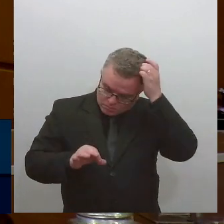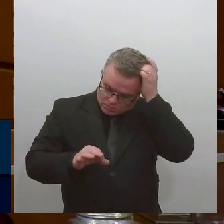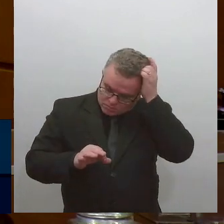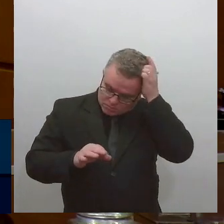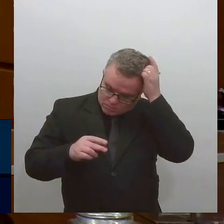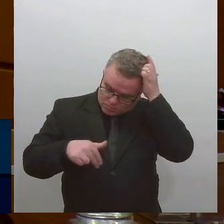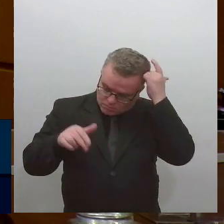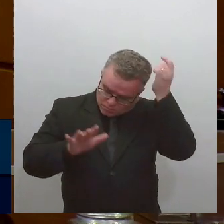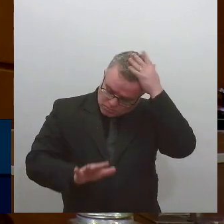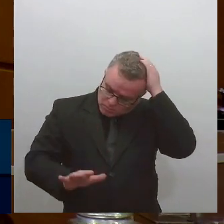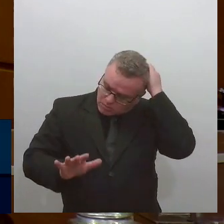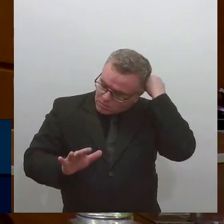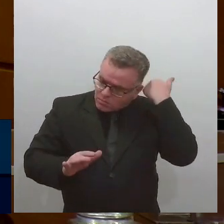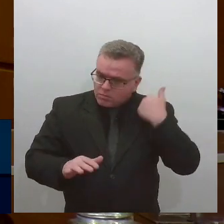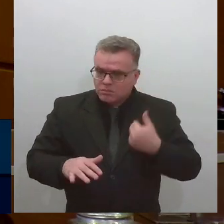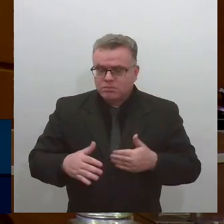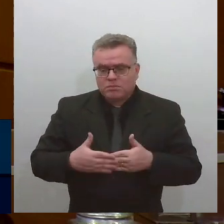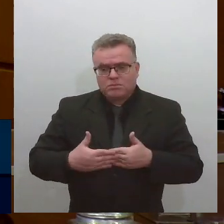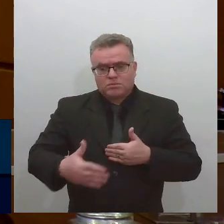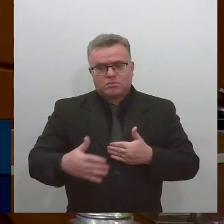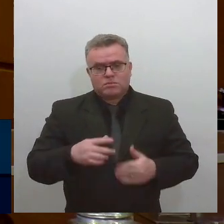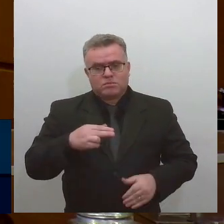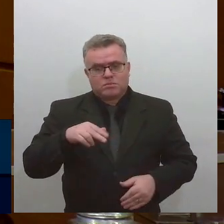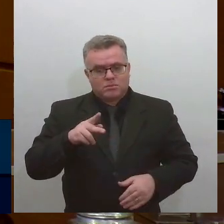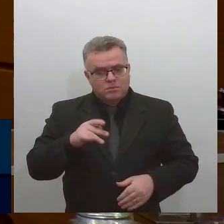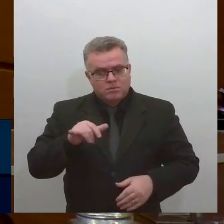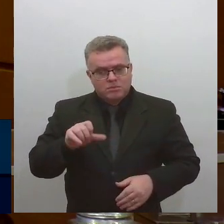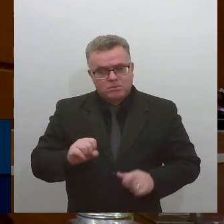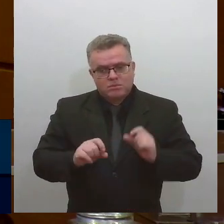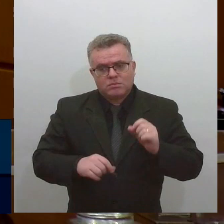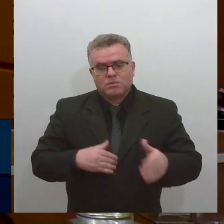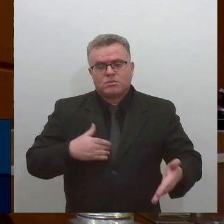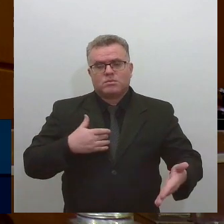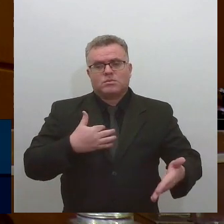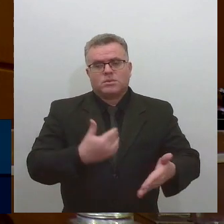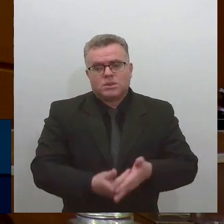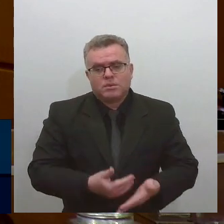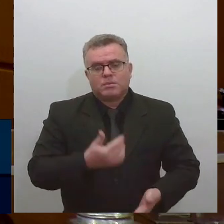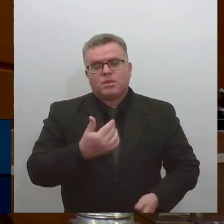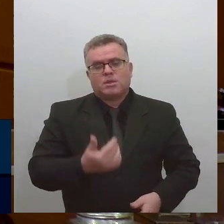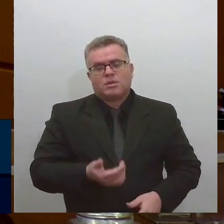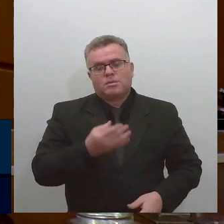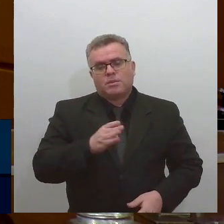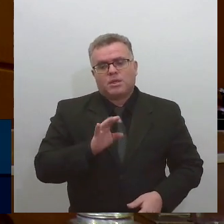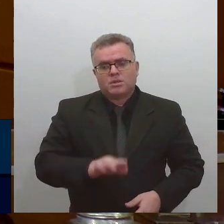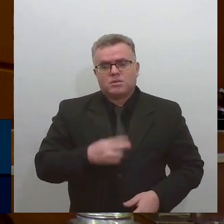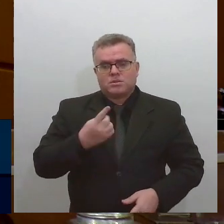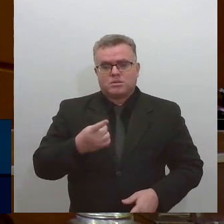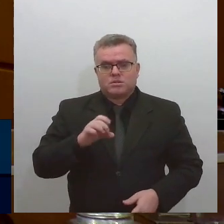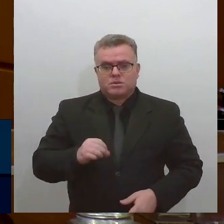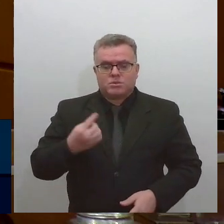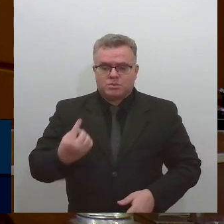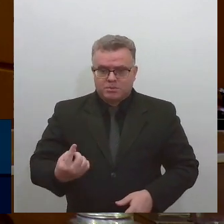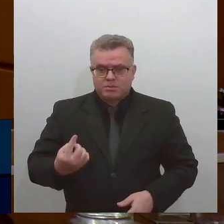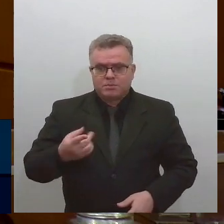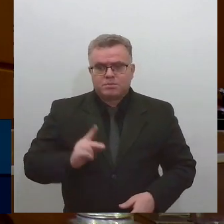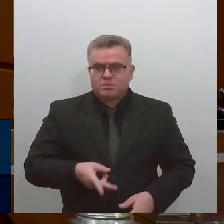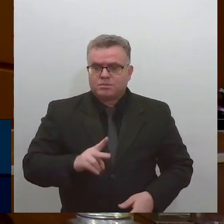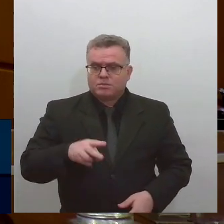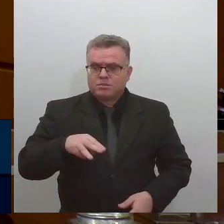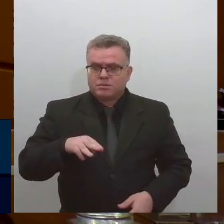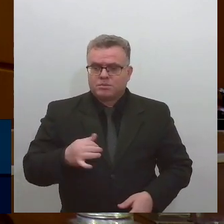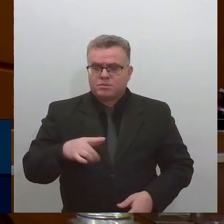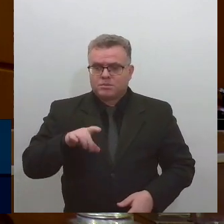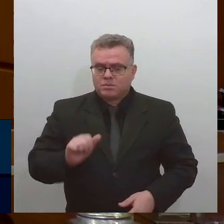Neópolis e vai até a BR101 ali perto da Polícia Rodoviária Federal em Malhada dos Bois outras questões